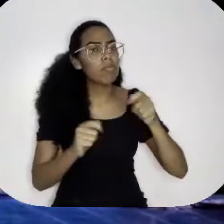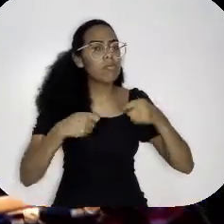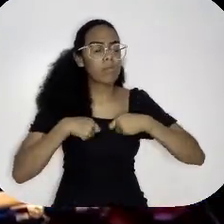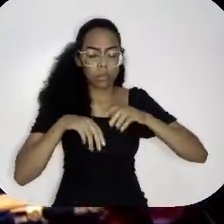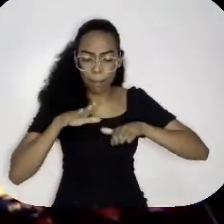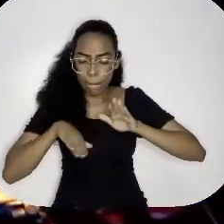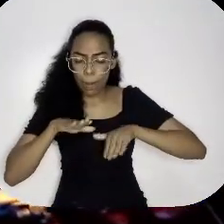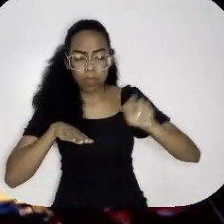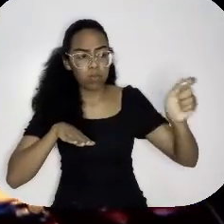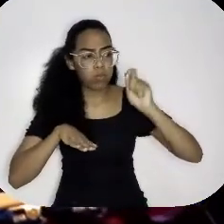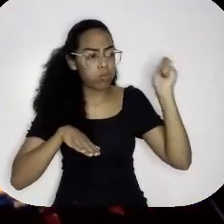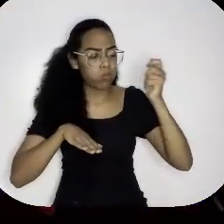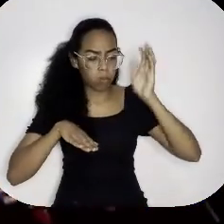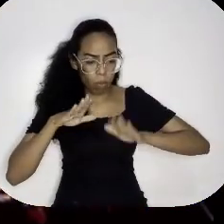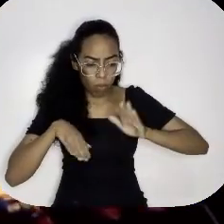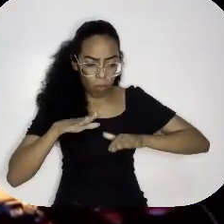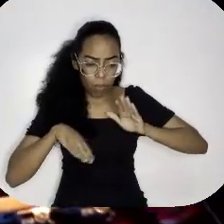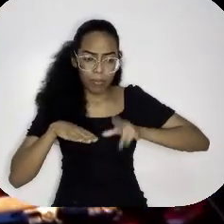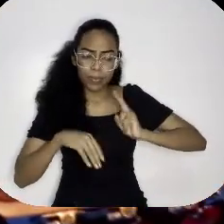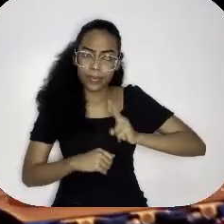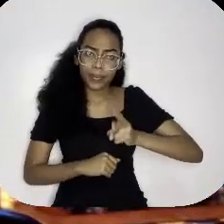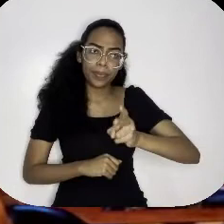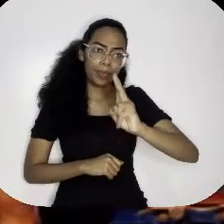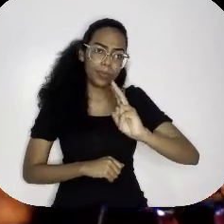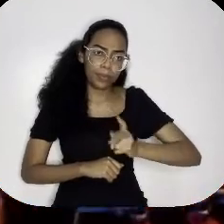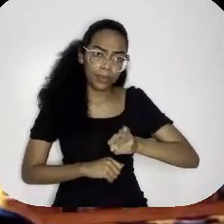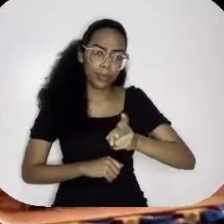adotou meu tambor, ainda toca